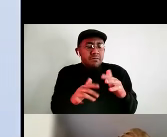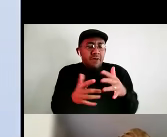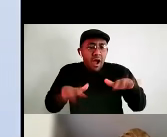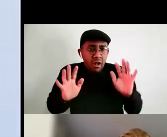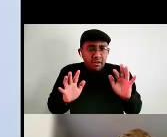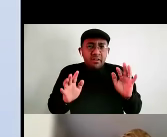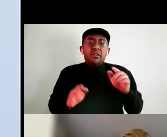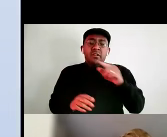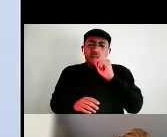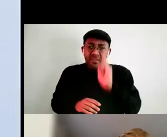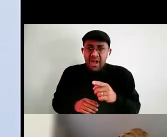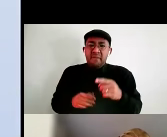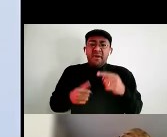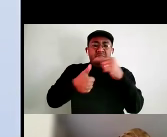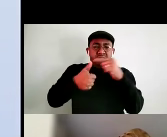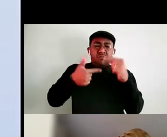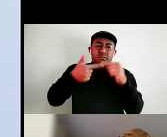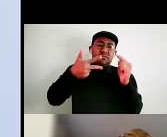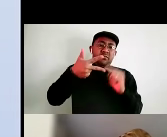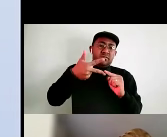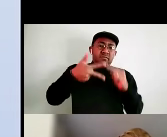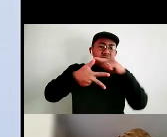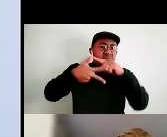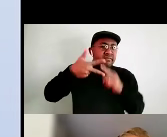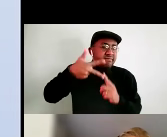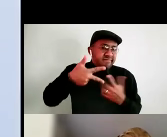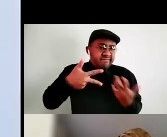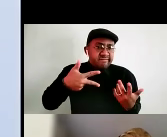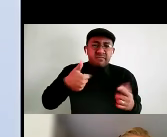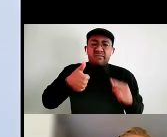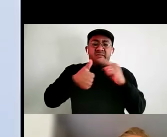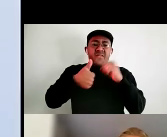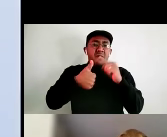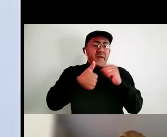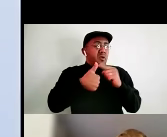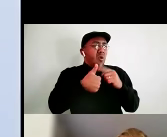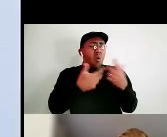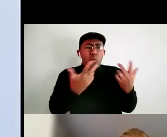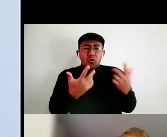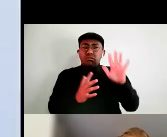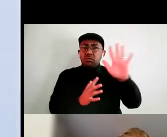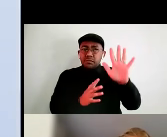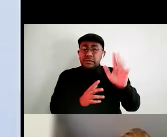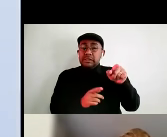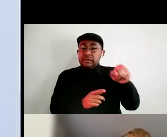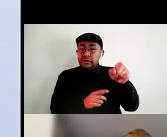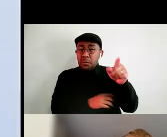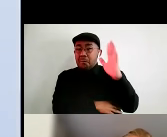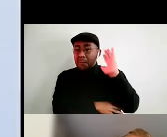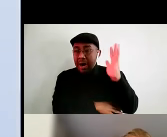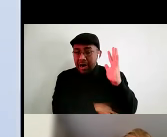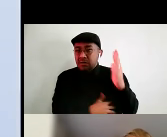ou transferir qualquer reunião deve ser baseada num assessoramento de risco, e o que temos que